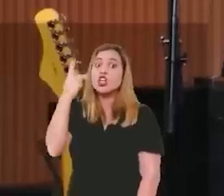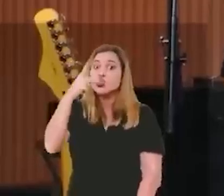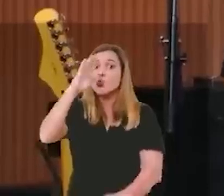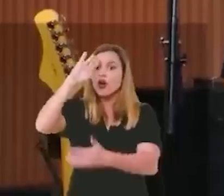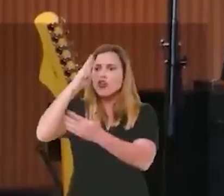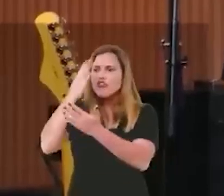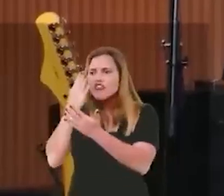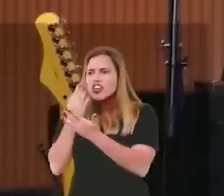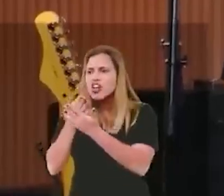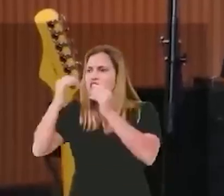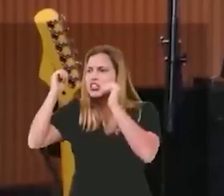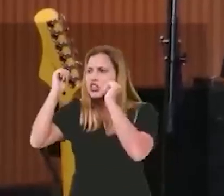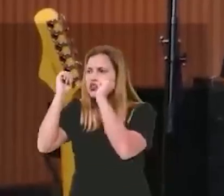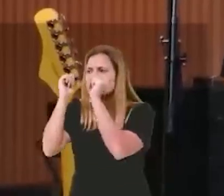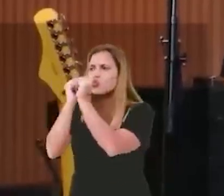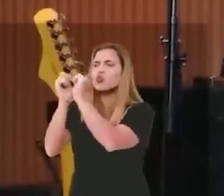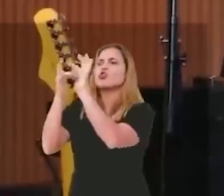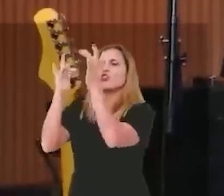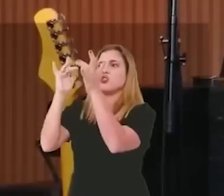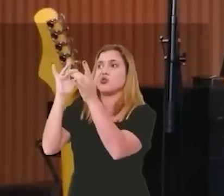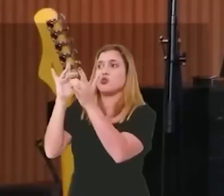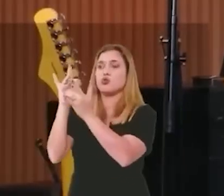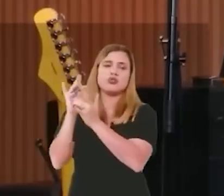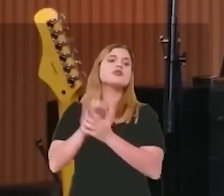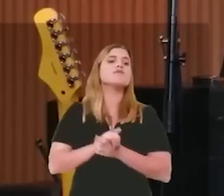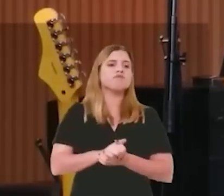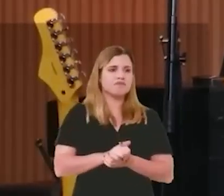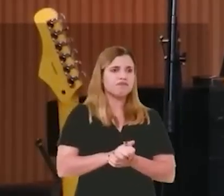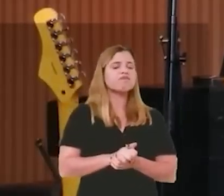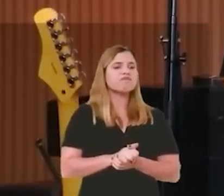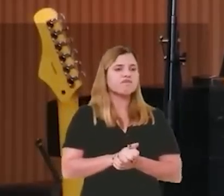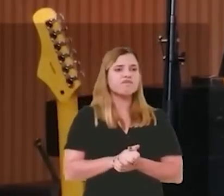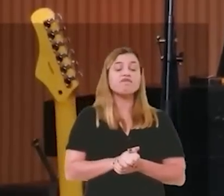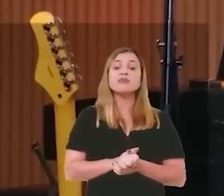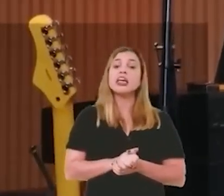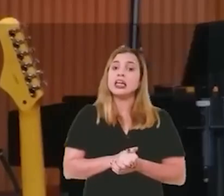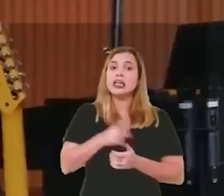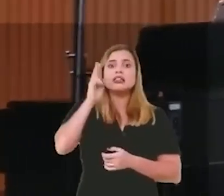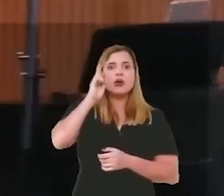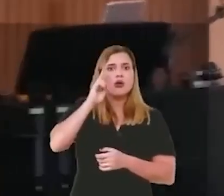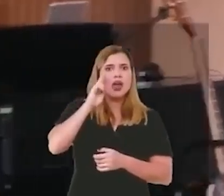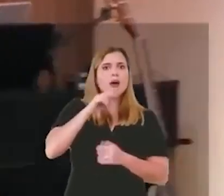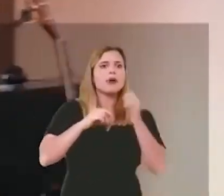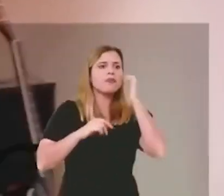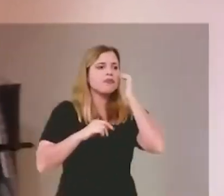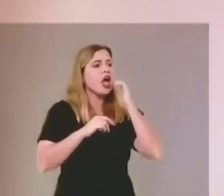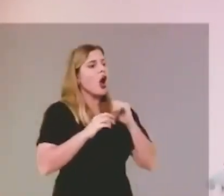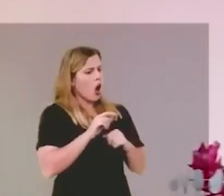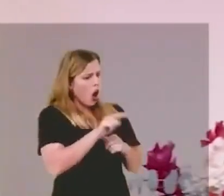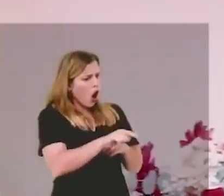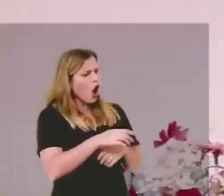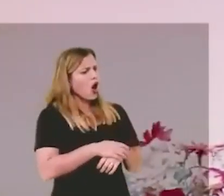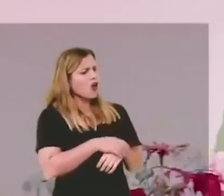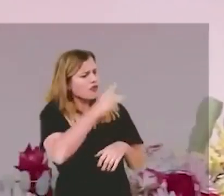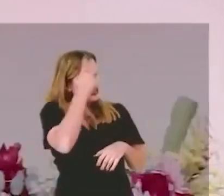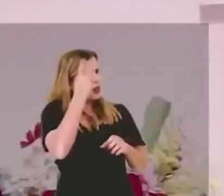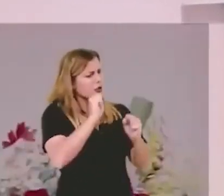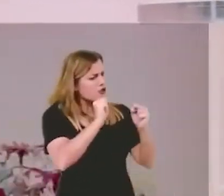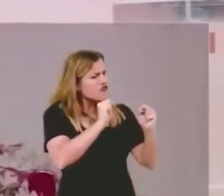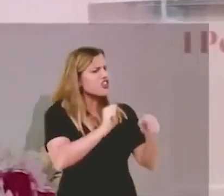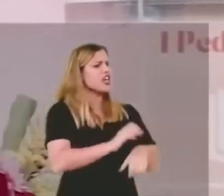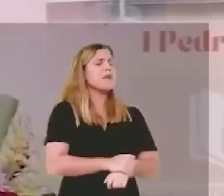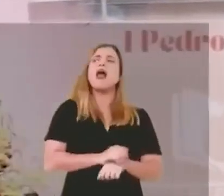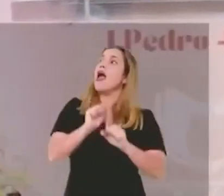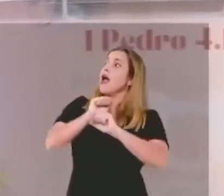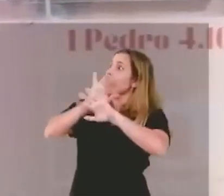Jesus. Não é uma experiência hereditária. Às vezes eu faço a mesma pergunta, falo, e aí meu irmão, você está firme na sua salvação? Mas é claro, ué,